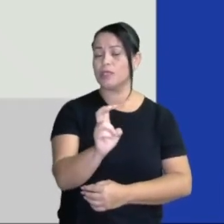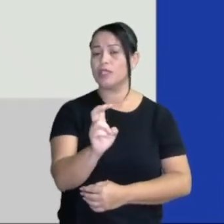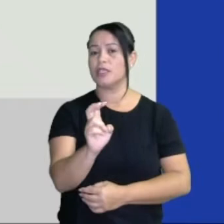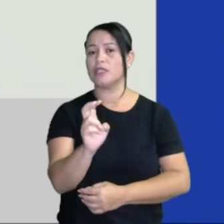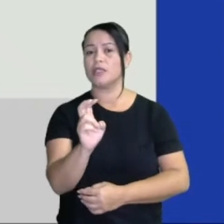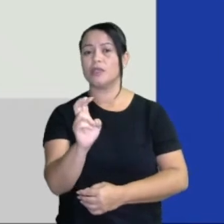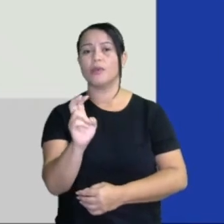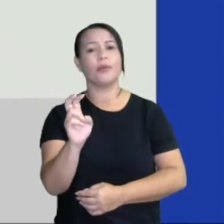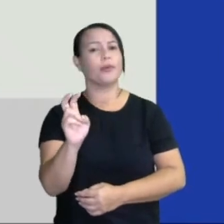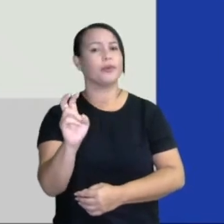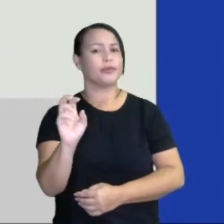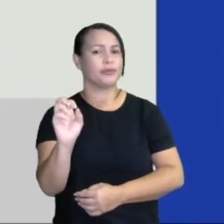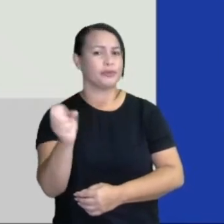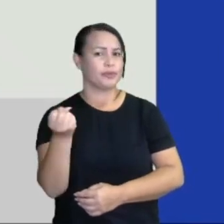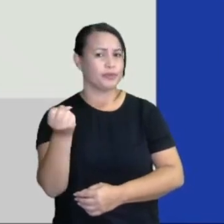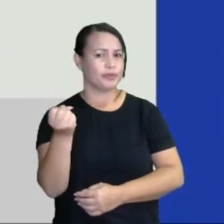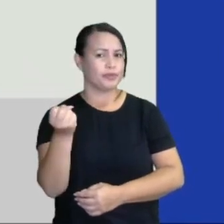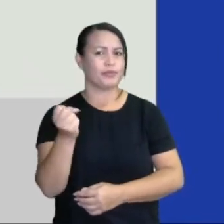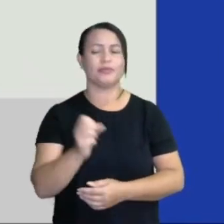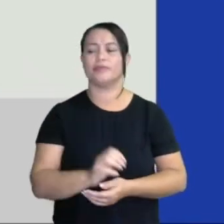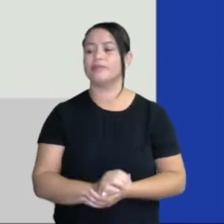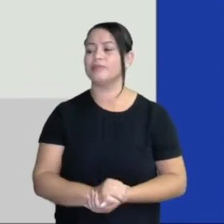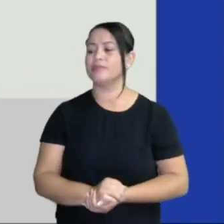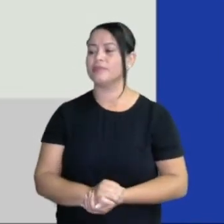5 e 8.